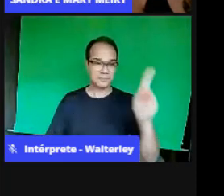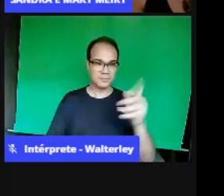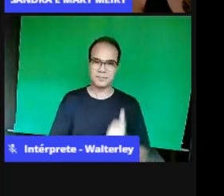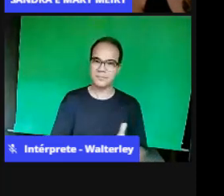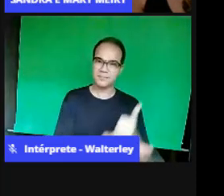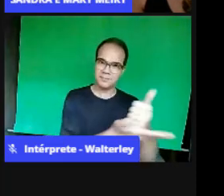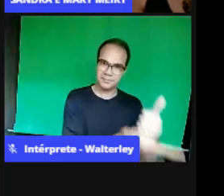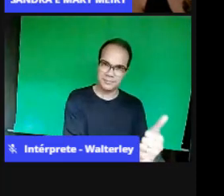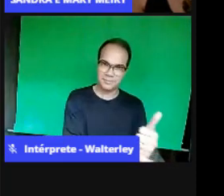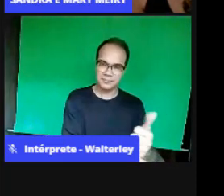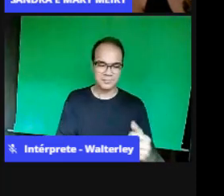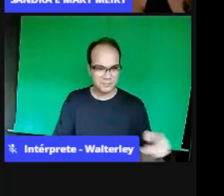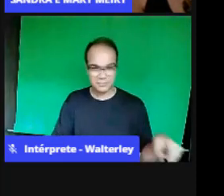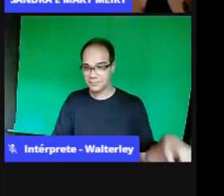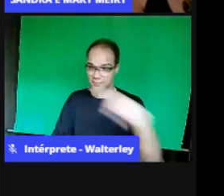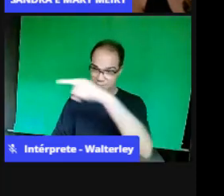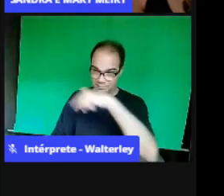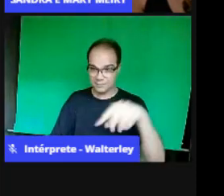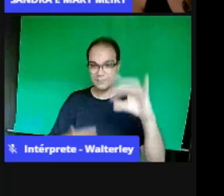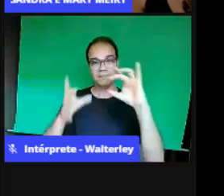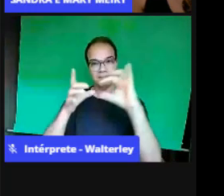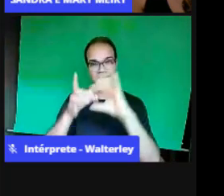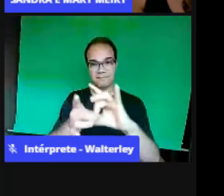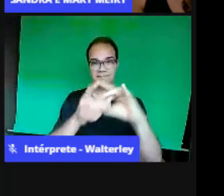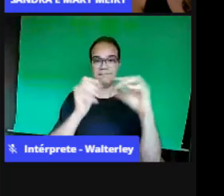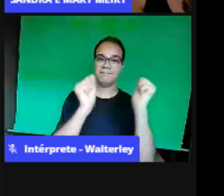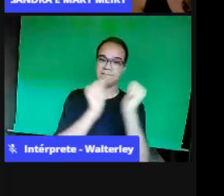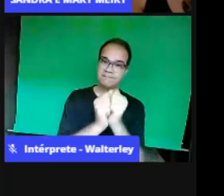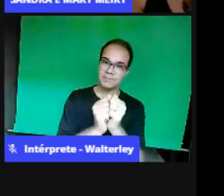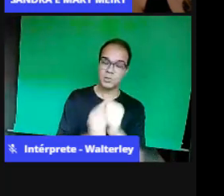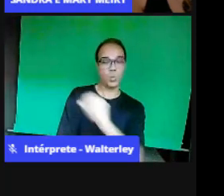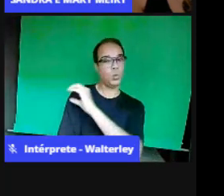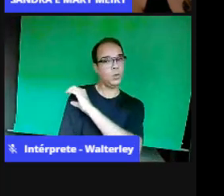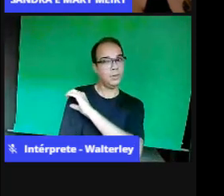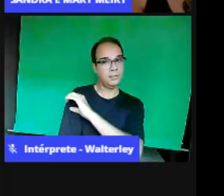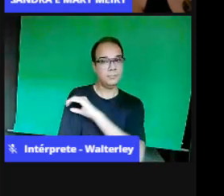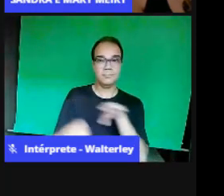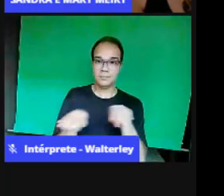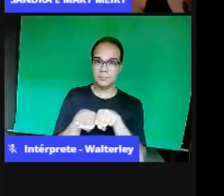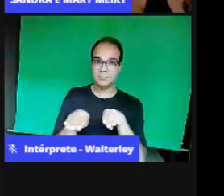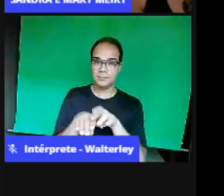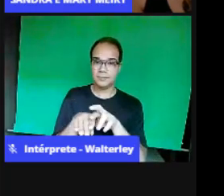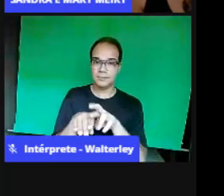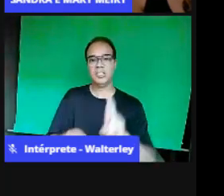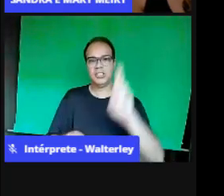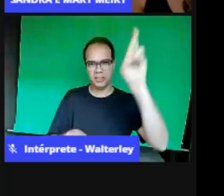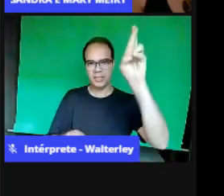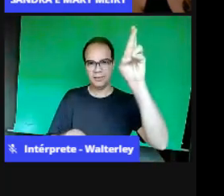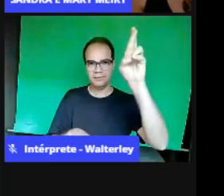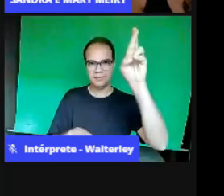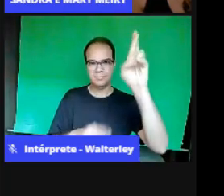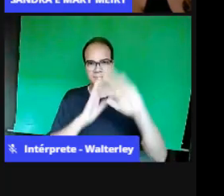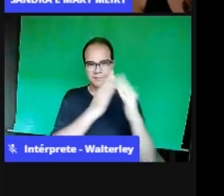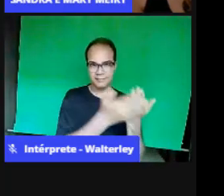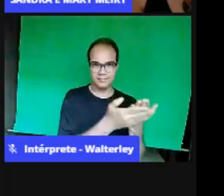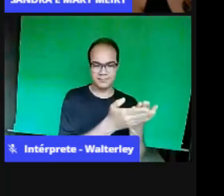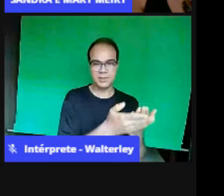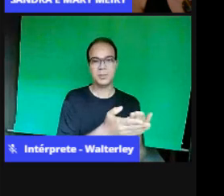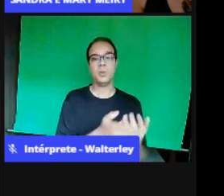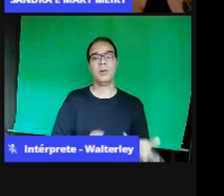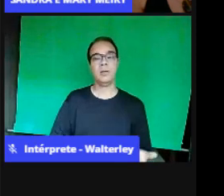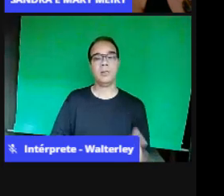ambiente escolar ali, os profissionais coordenadores, sempre presente, né, e caso queira fazer